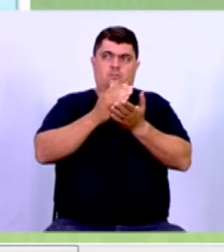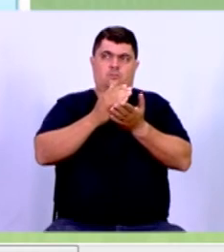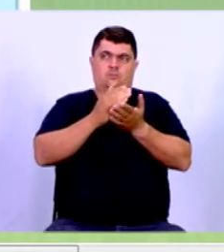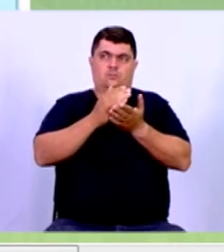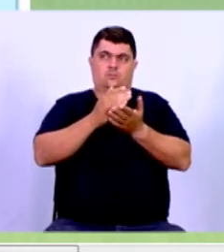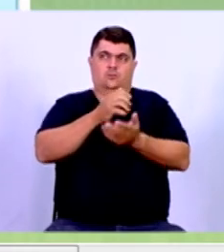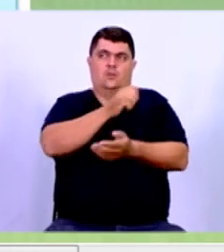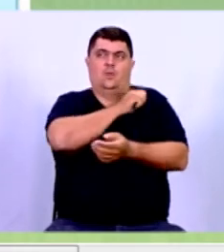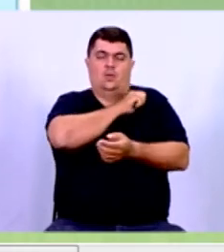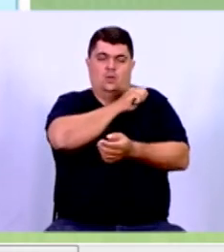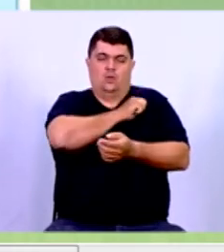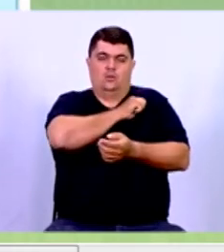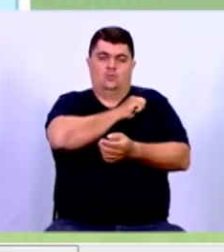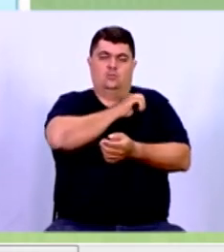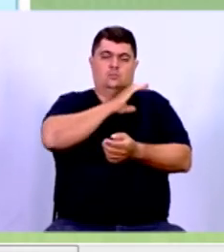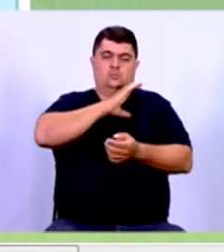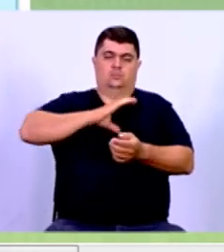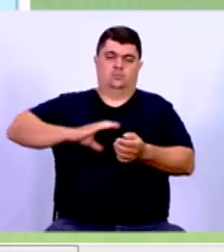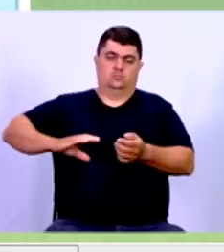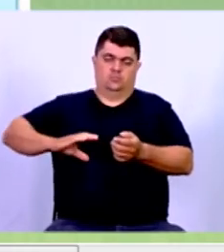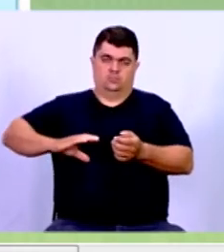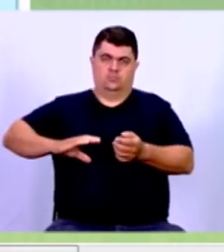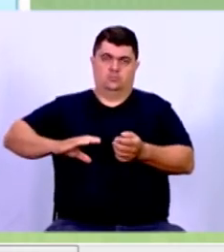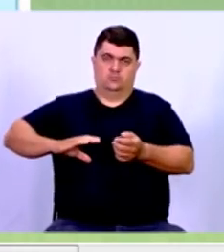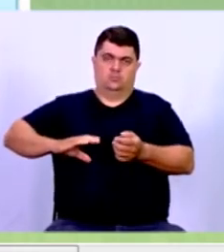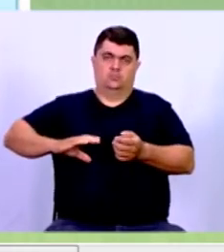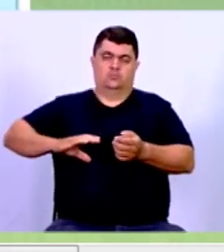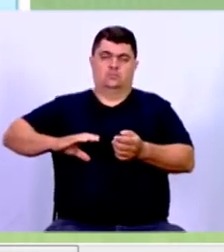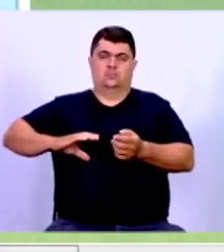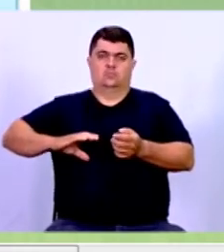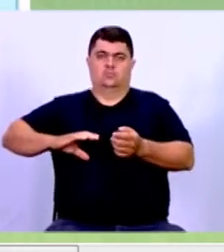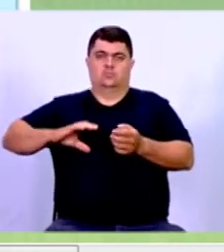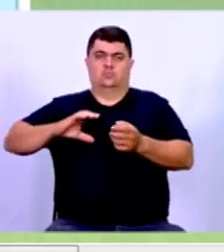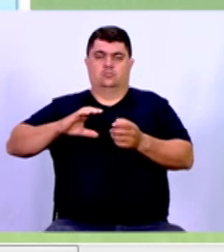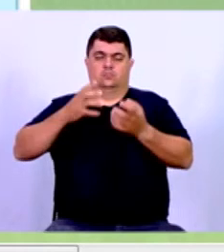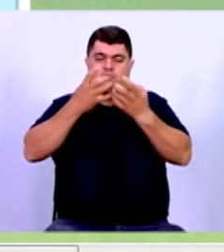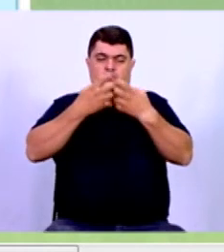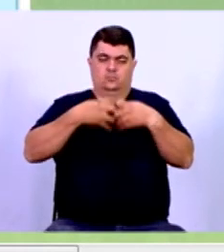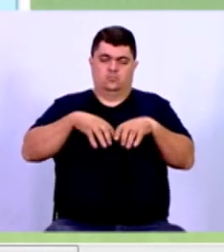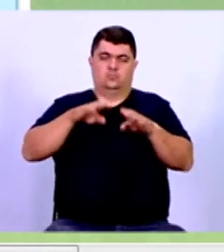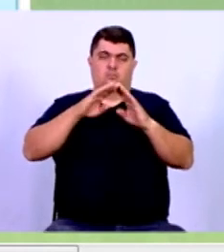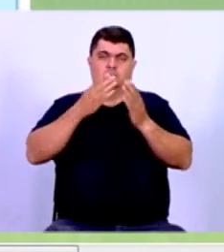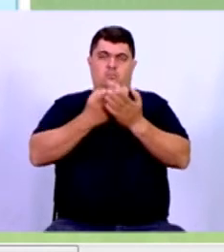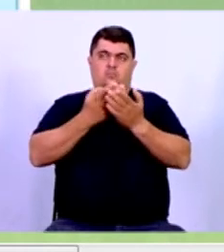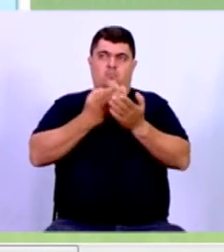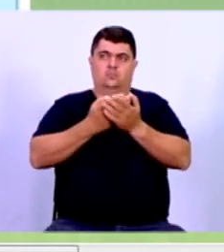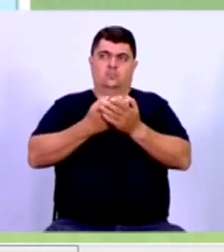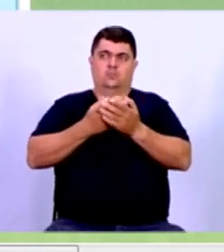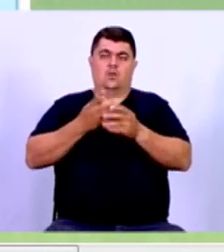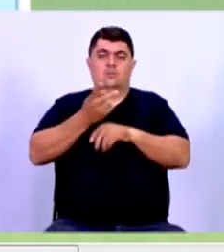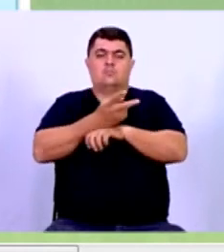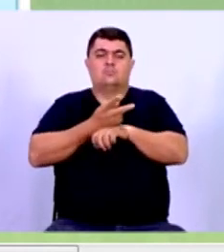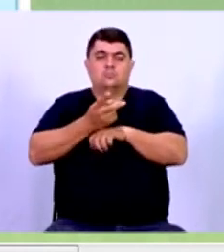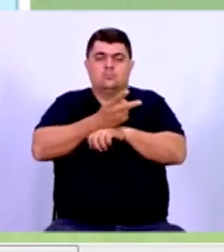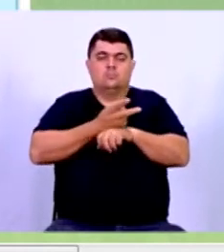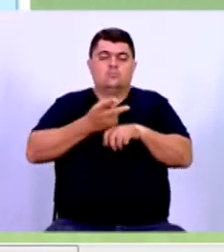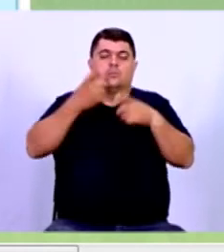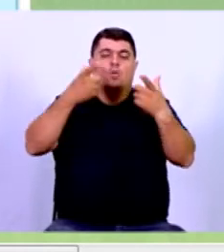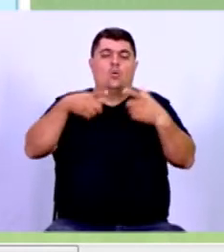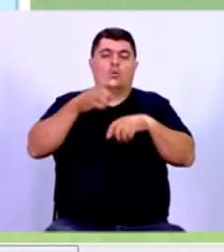você, aluno, coordenador do polo e a coordenação de integração escola e comunidade, vai buscar o local de estágio